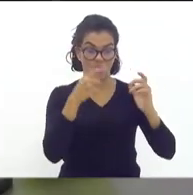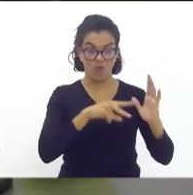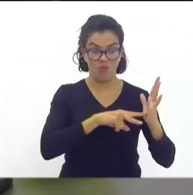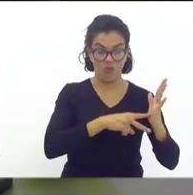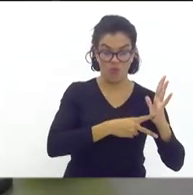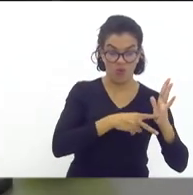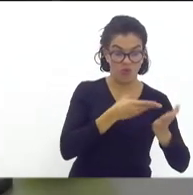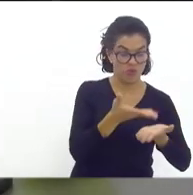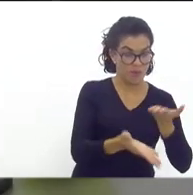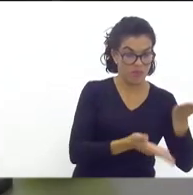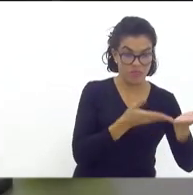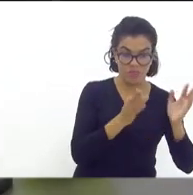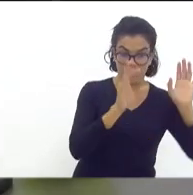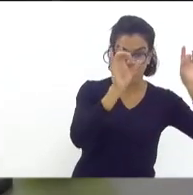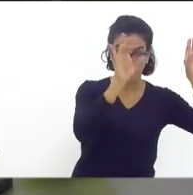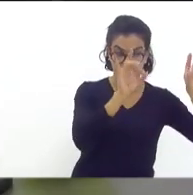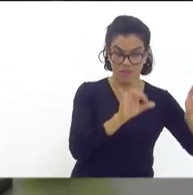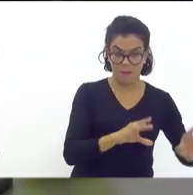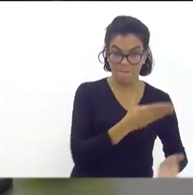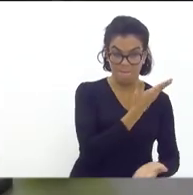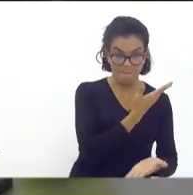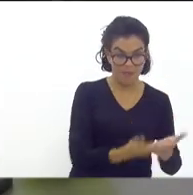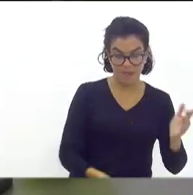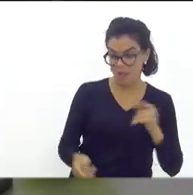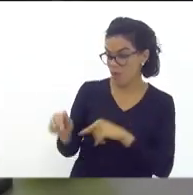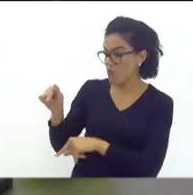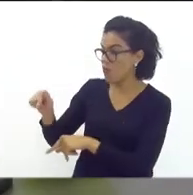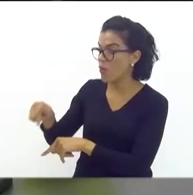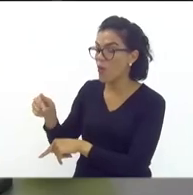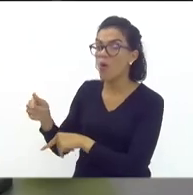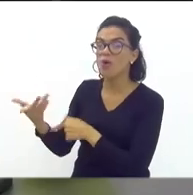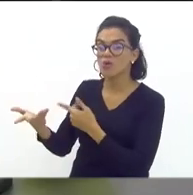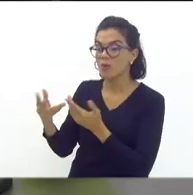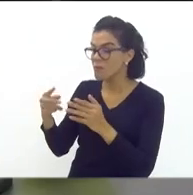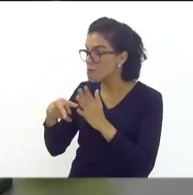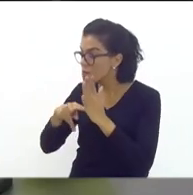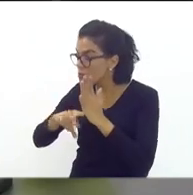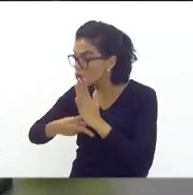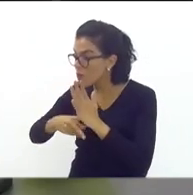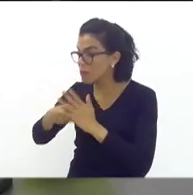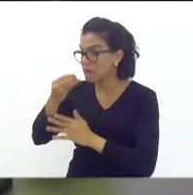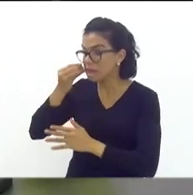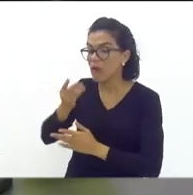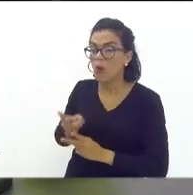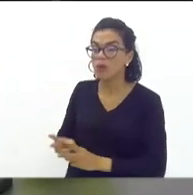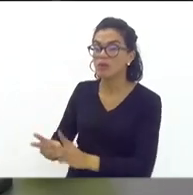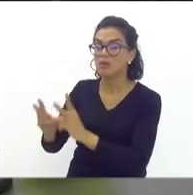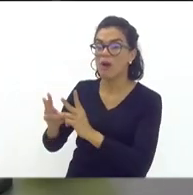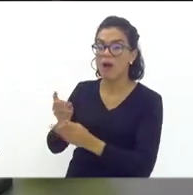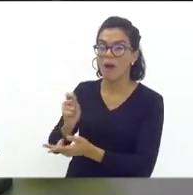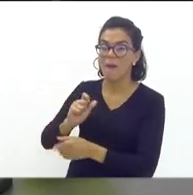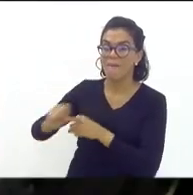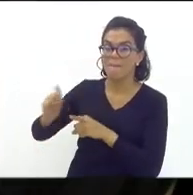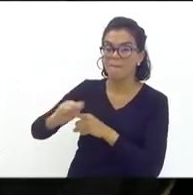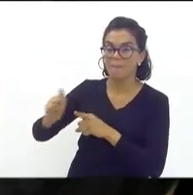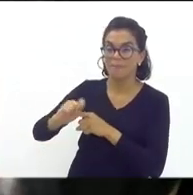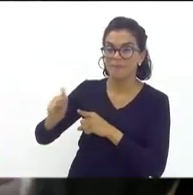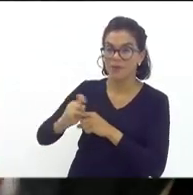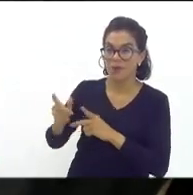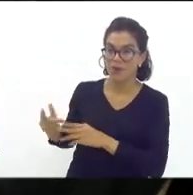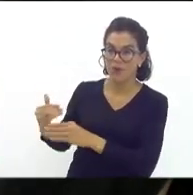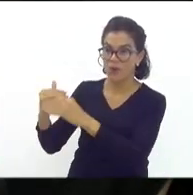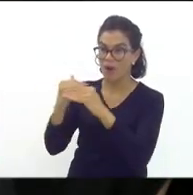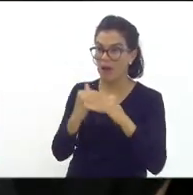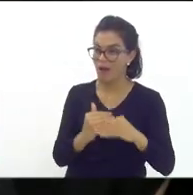que tem o tratamento diferenciado perder e o outro que tava procurando meu irmão continuar pagando igual o nome é em nome